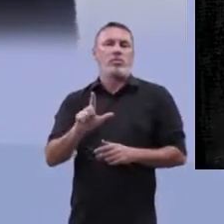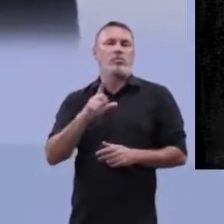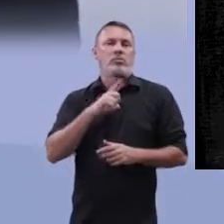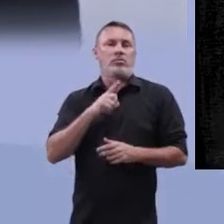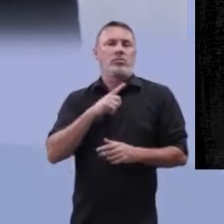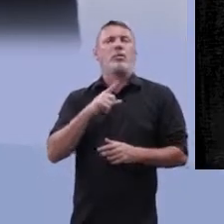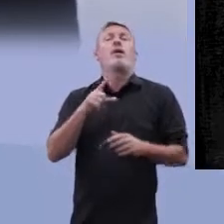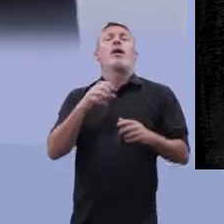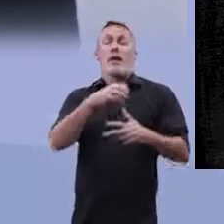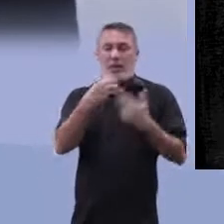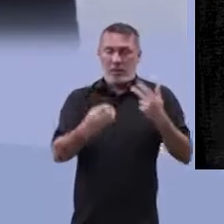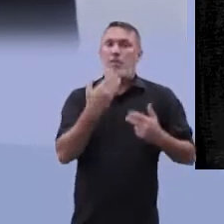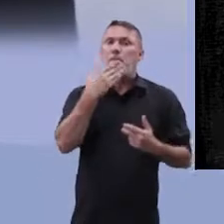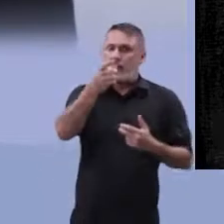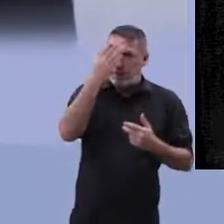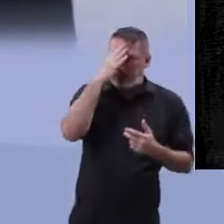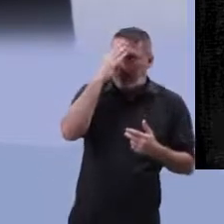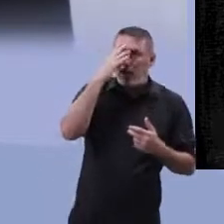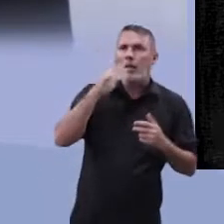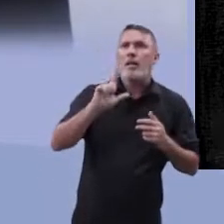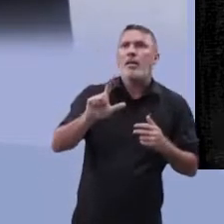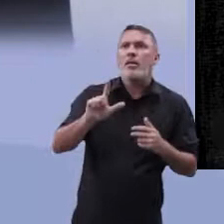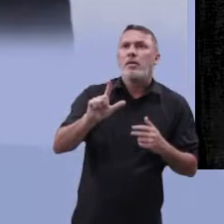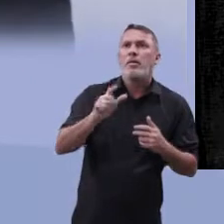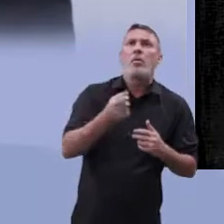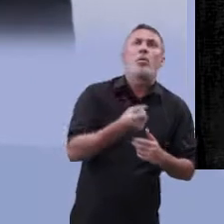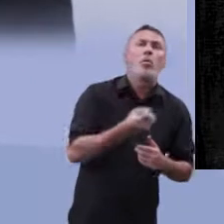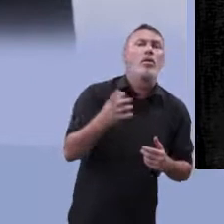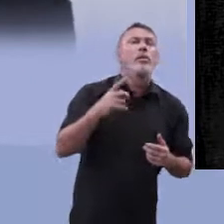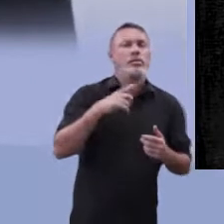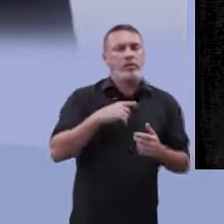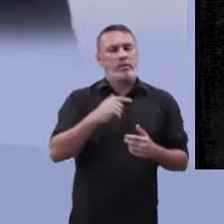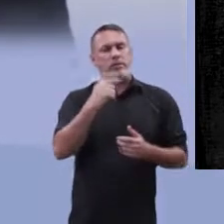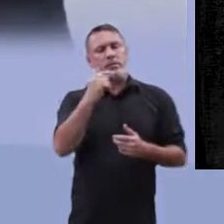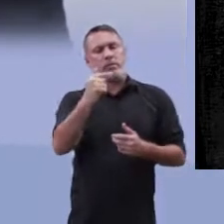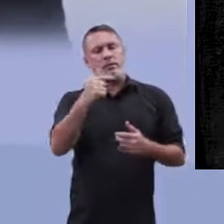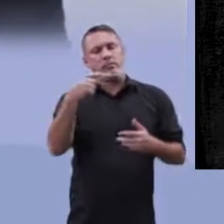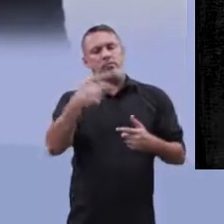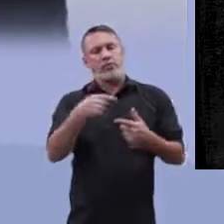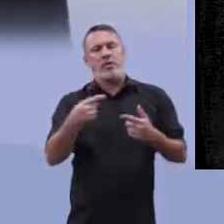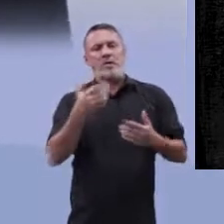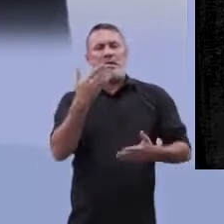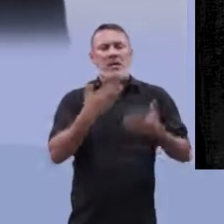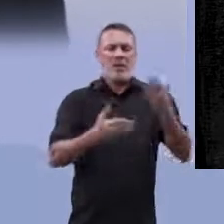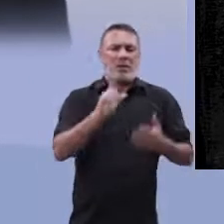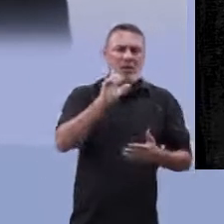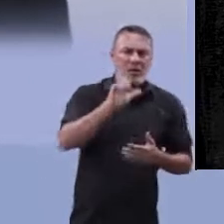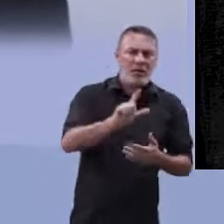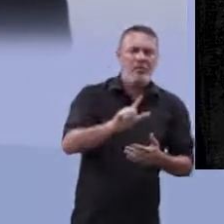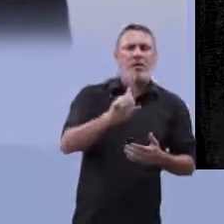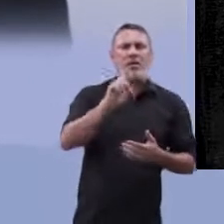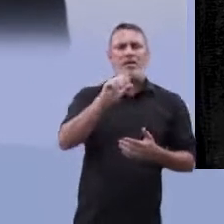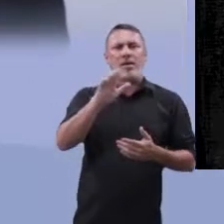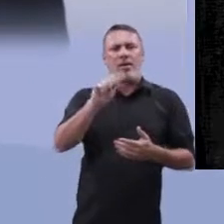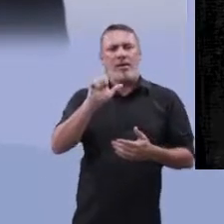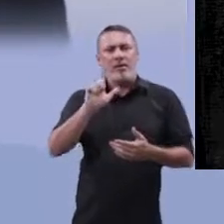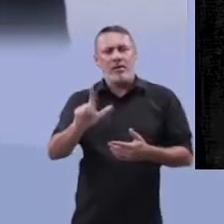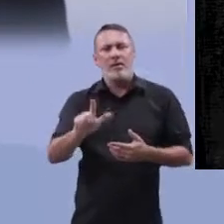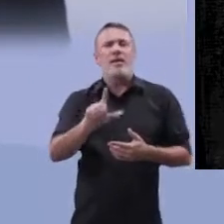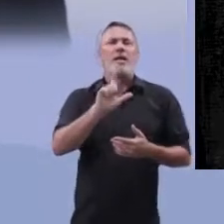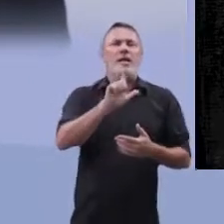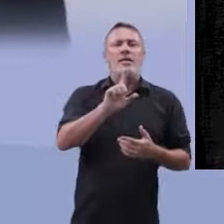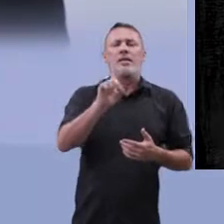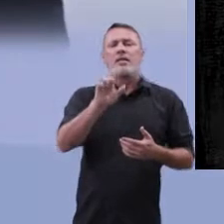do litro. Também o Enem vai te cobrar que você domine aí essa escala do litro, 7 irmãos. Quilolitro,